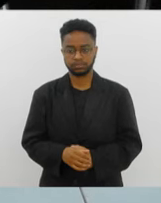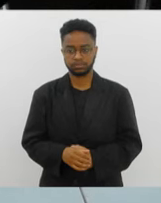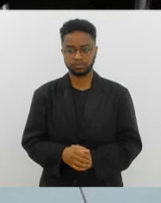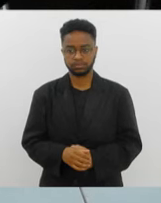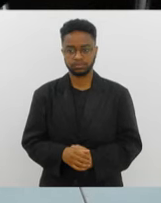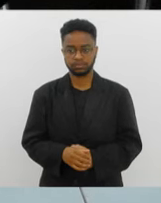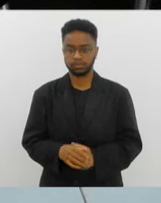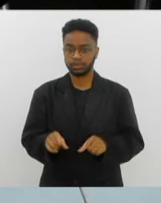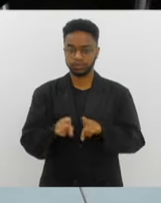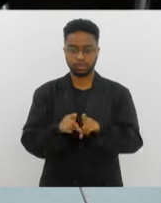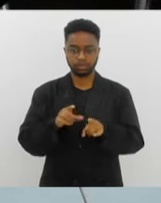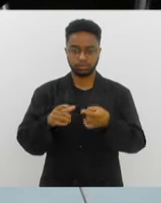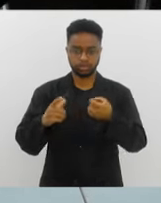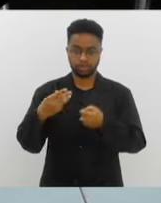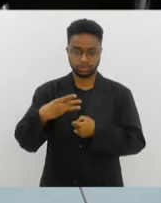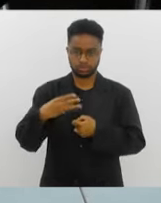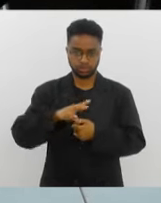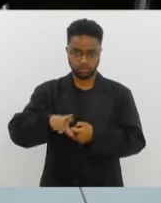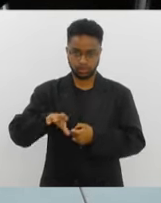Também não é o 3º.